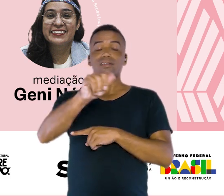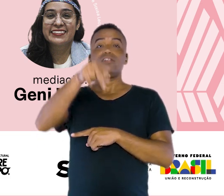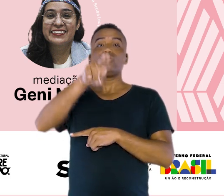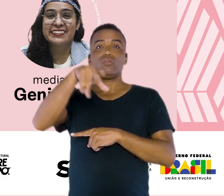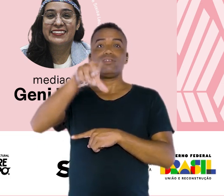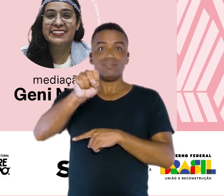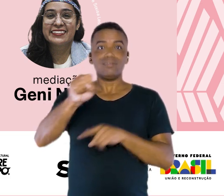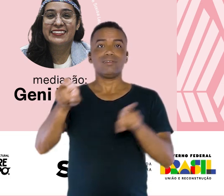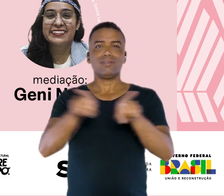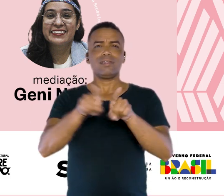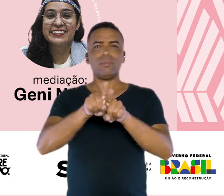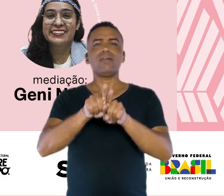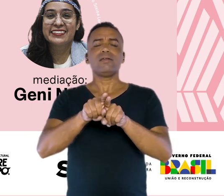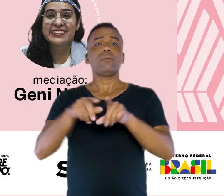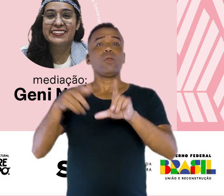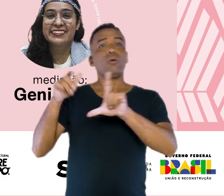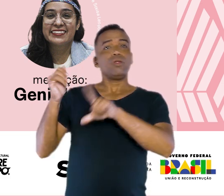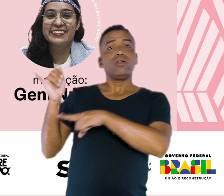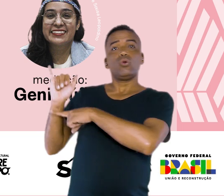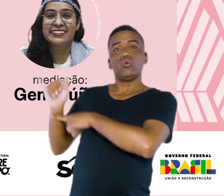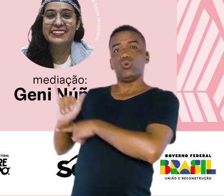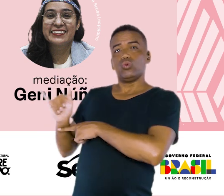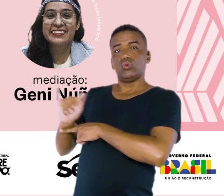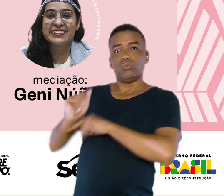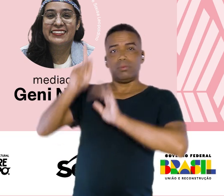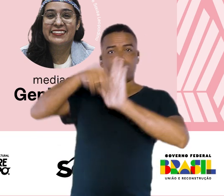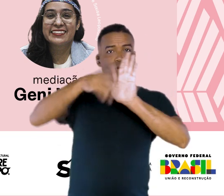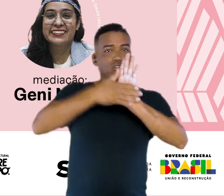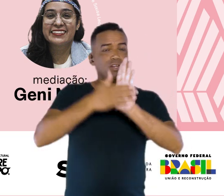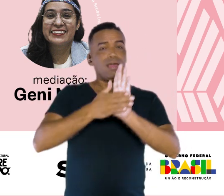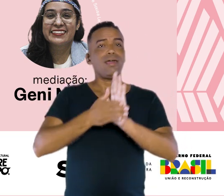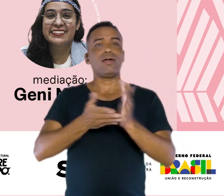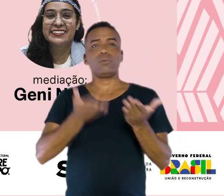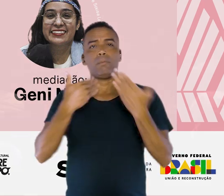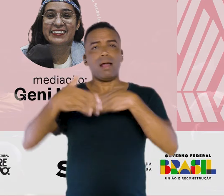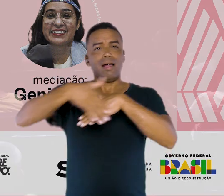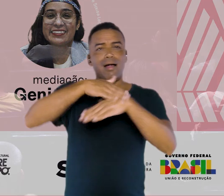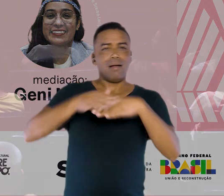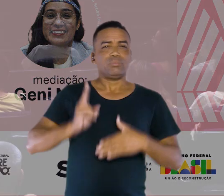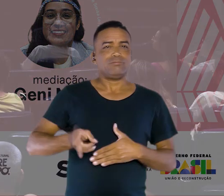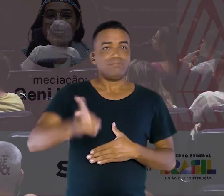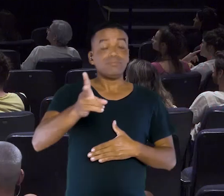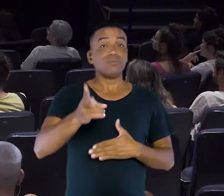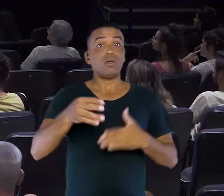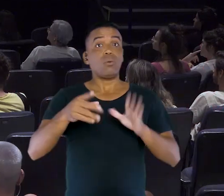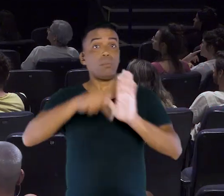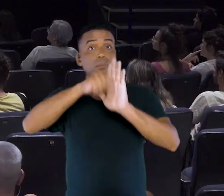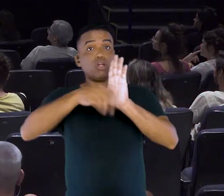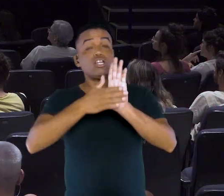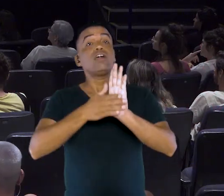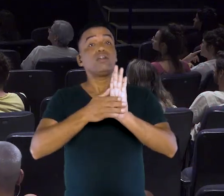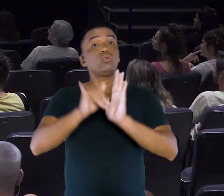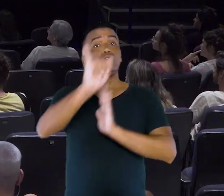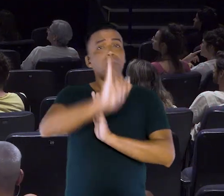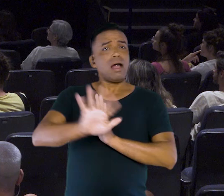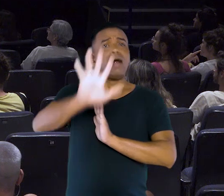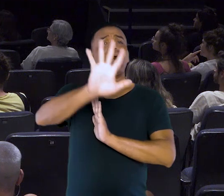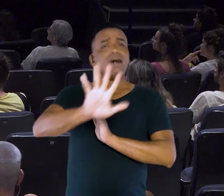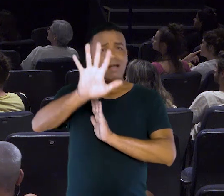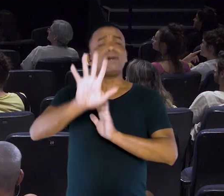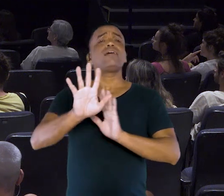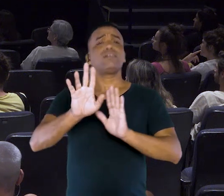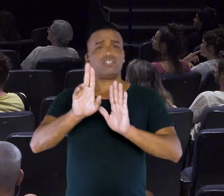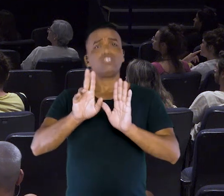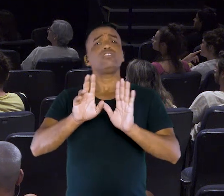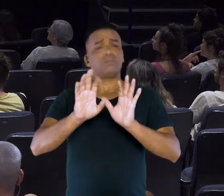Papo são gravados e postados no canal do YouTube do projeto. A presença no auditório autoriza o uso das imagens